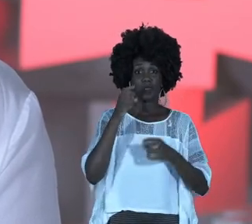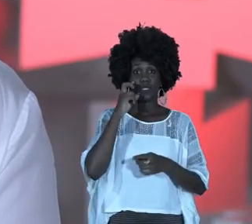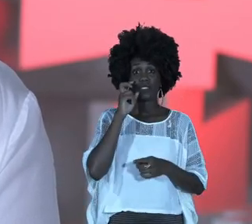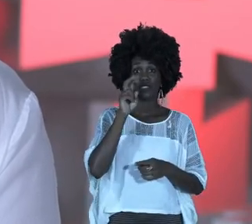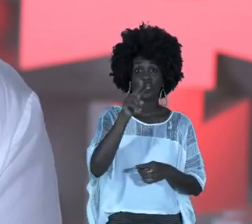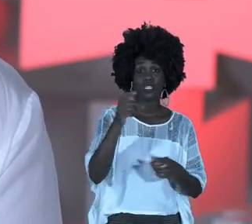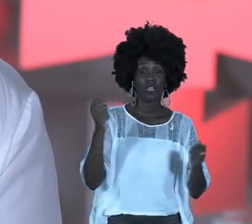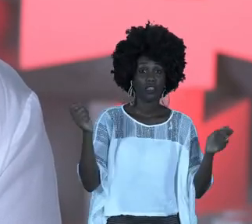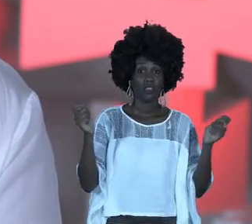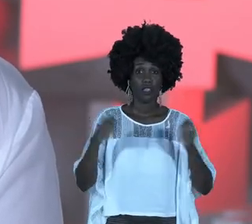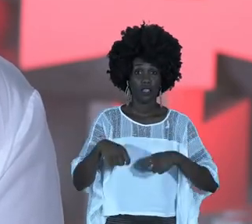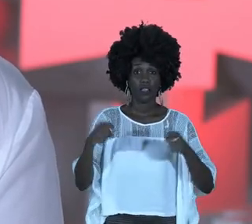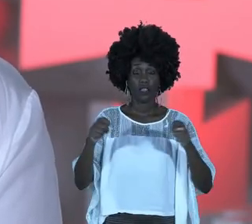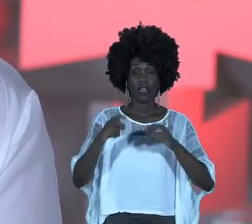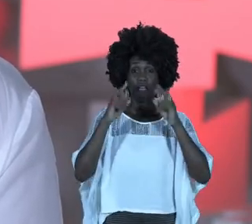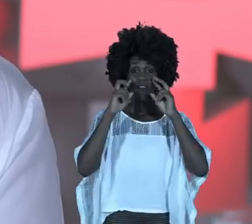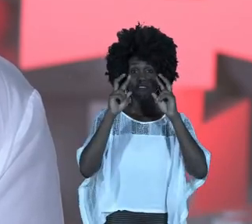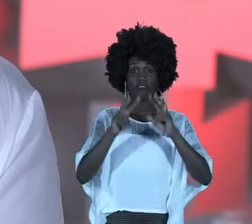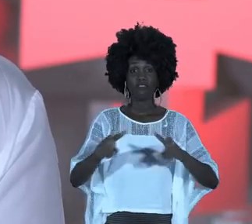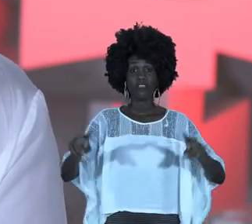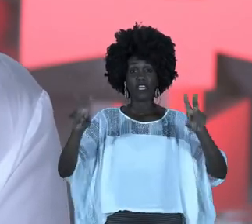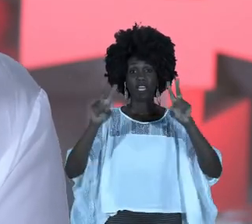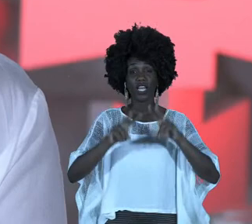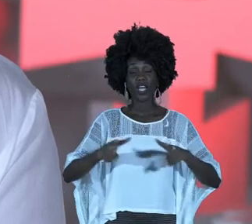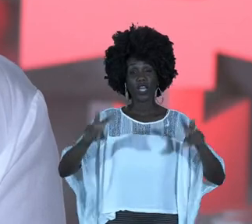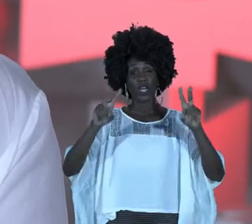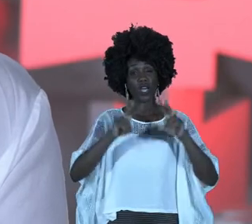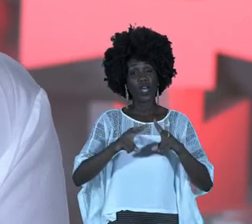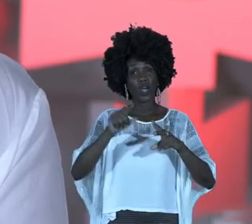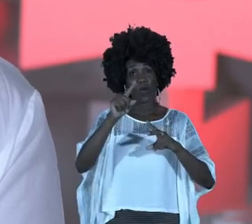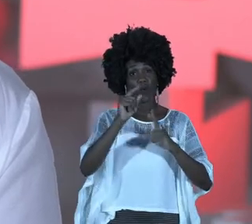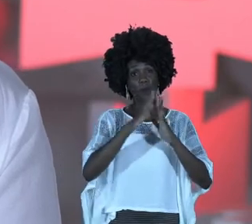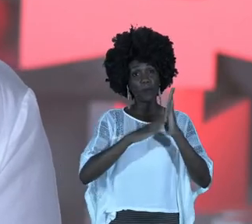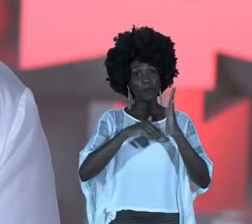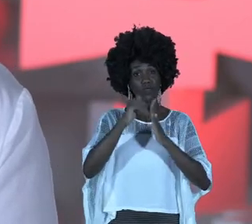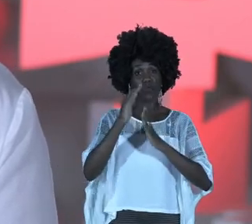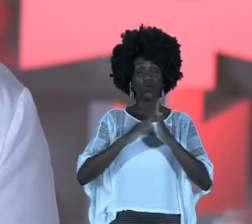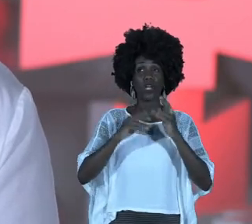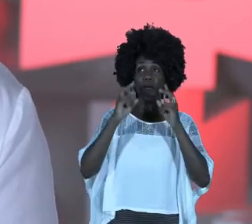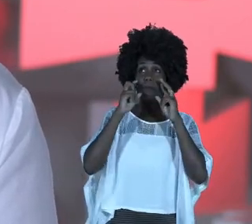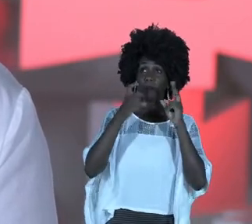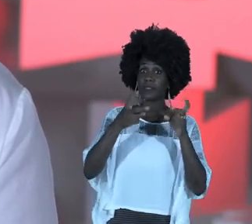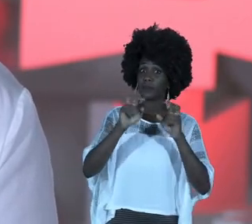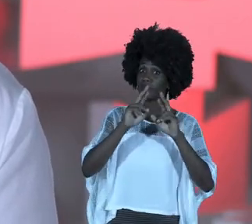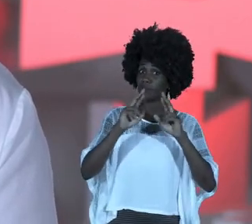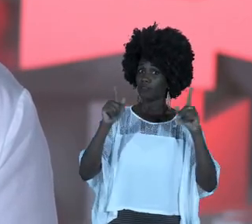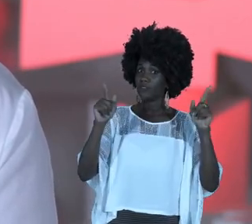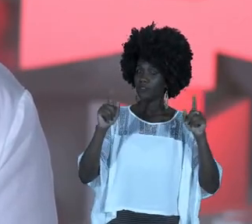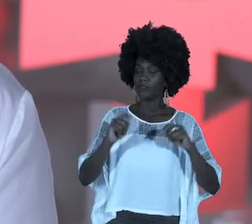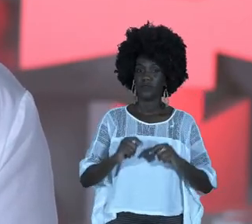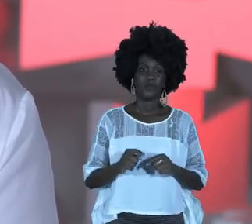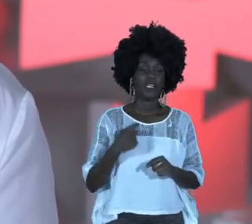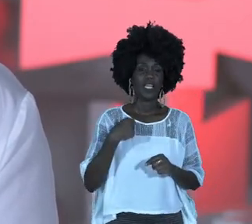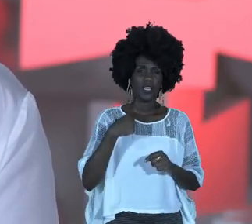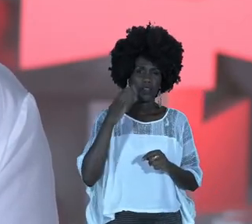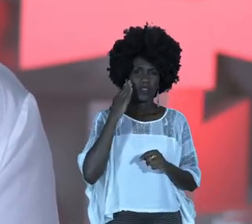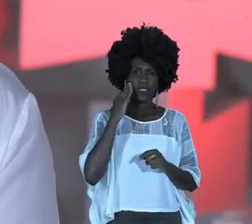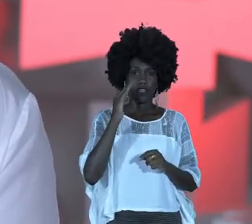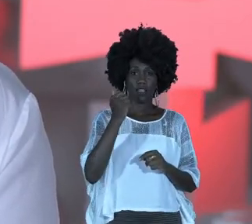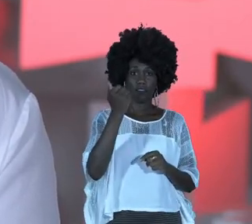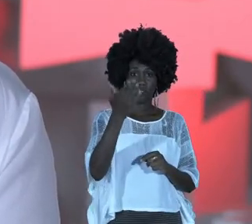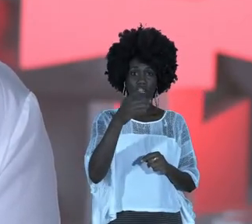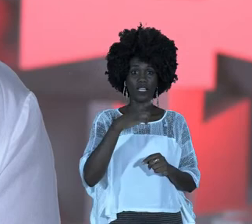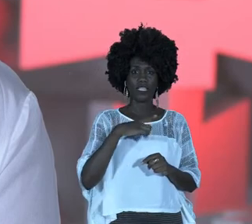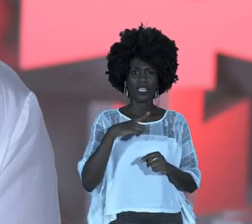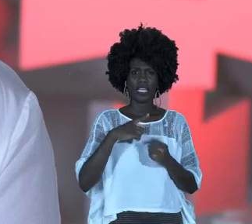gente poder ver uma obra com outros olhos, tá? Então, assim, eu sei que aí do outro lado